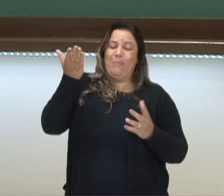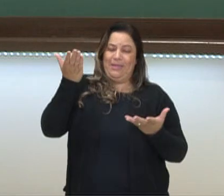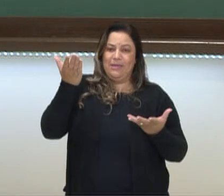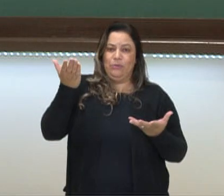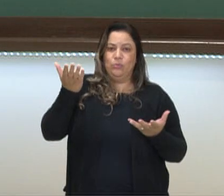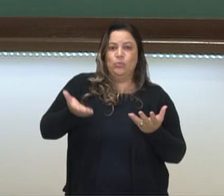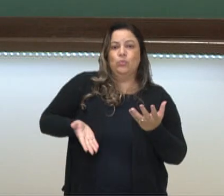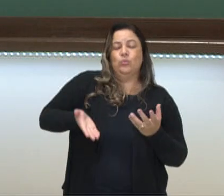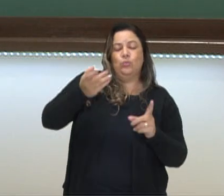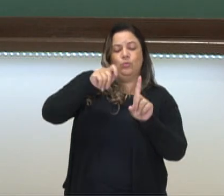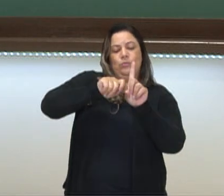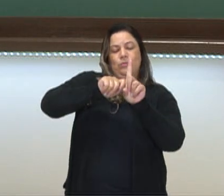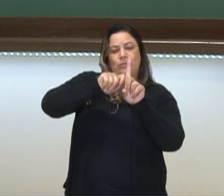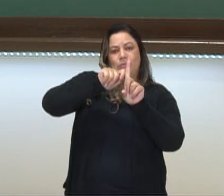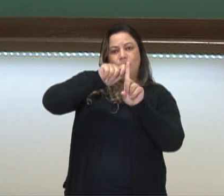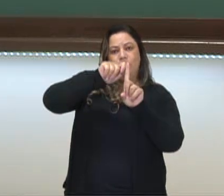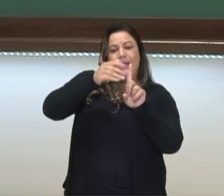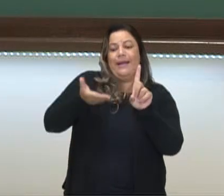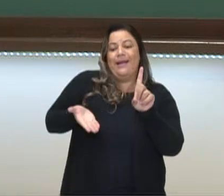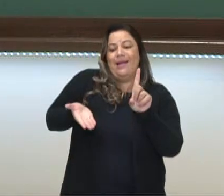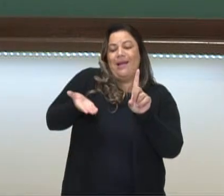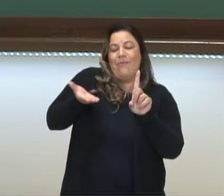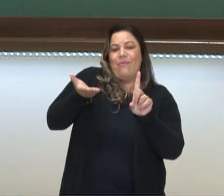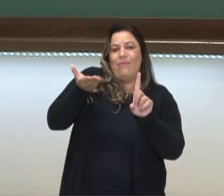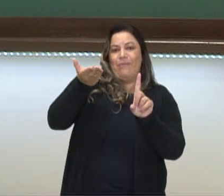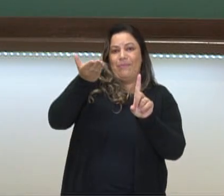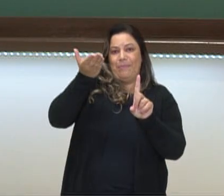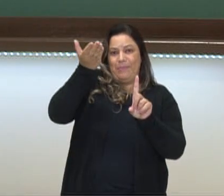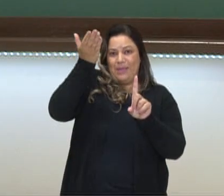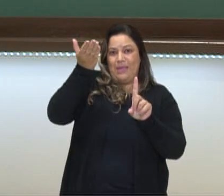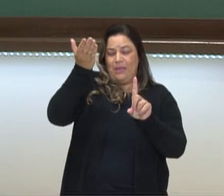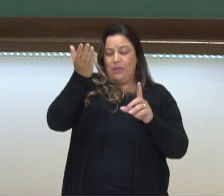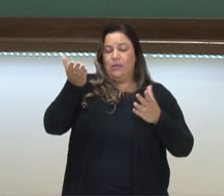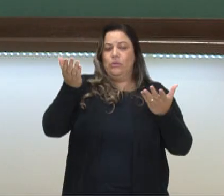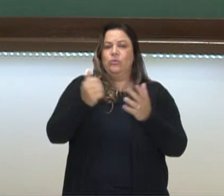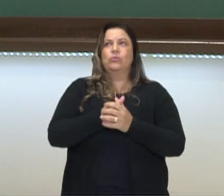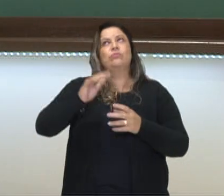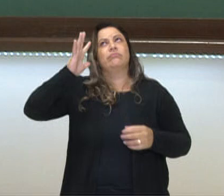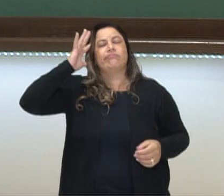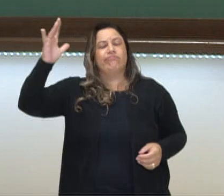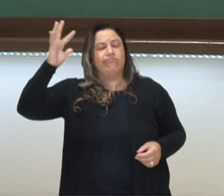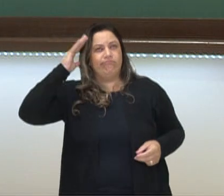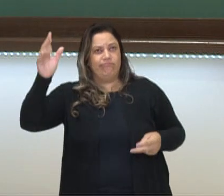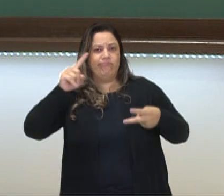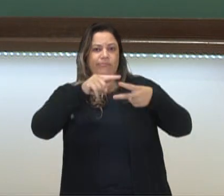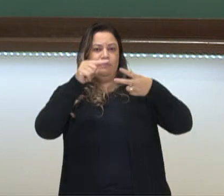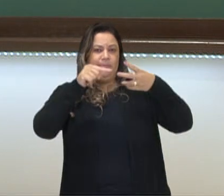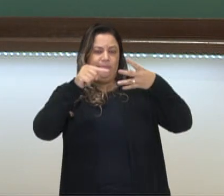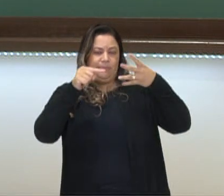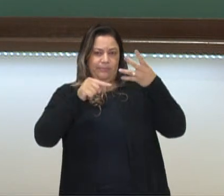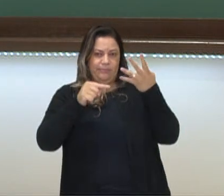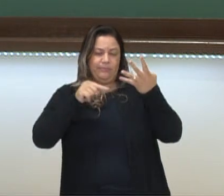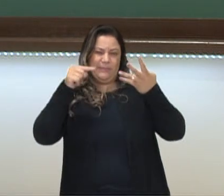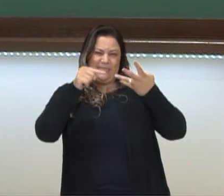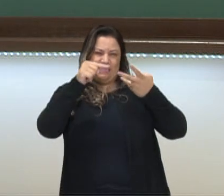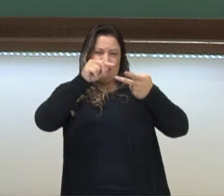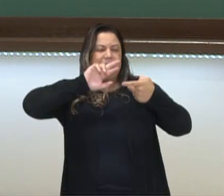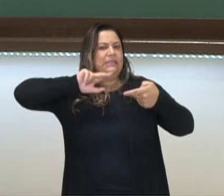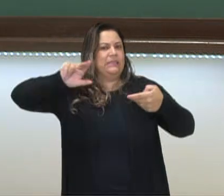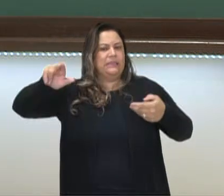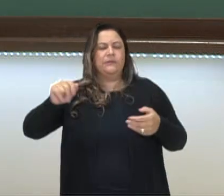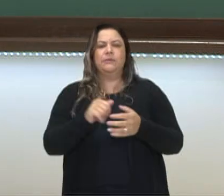esse aumento da temperatura média do nosso planeta, existem várias teorias. Algumas que dizem que são